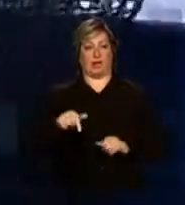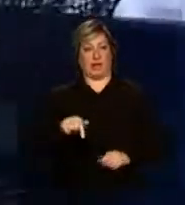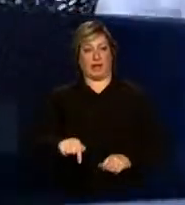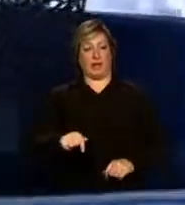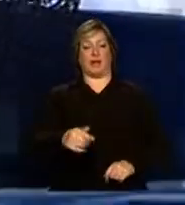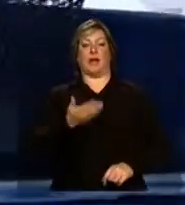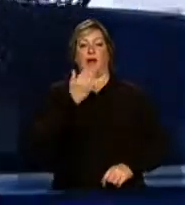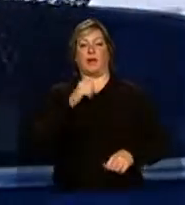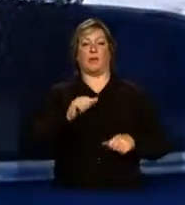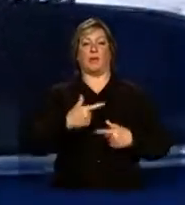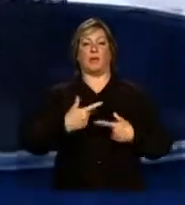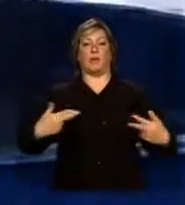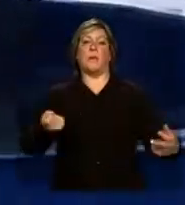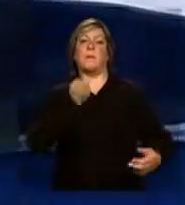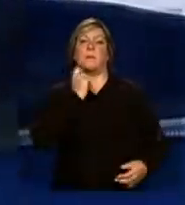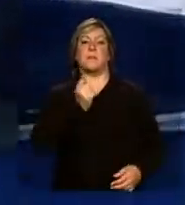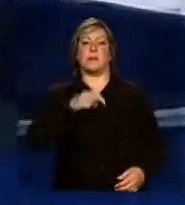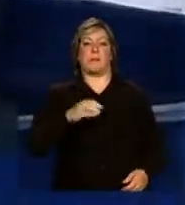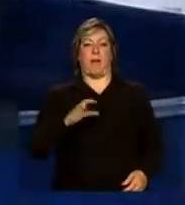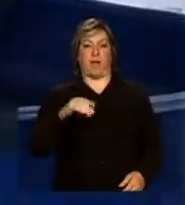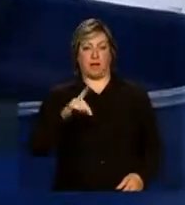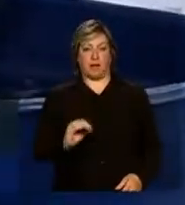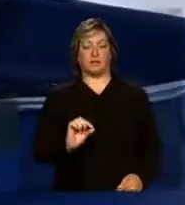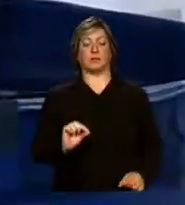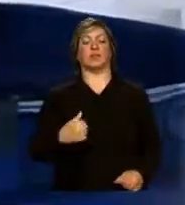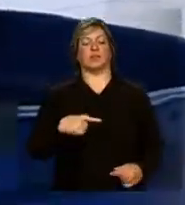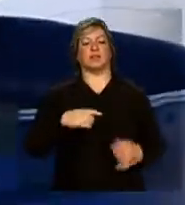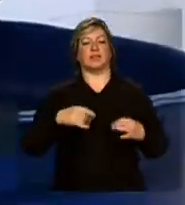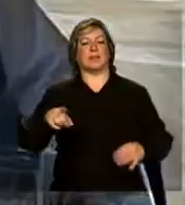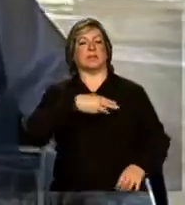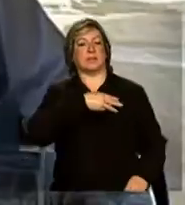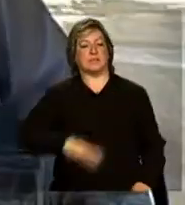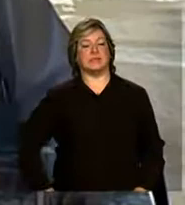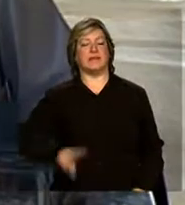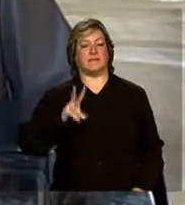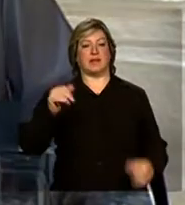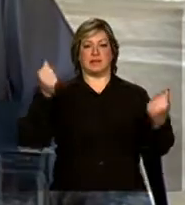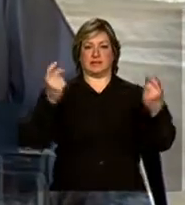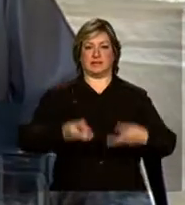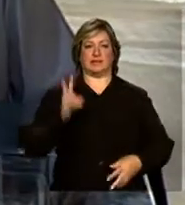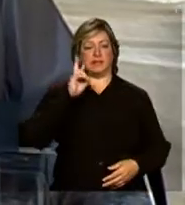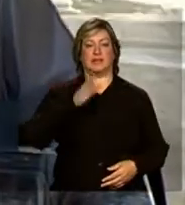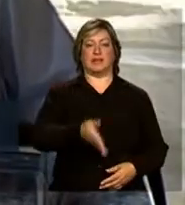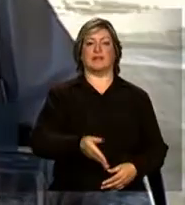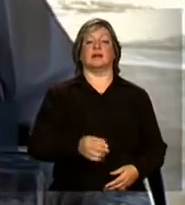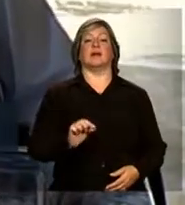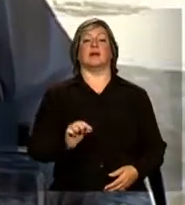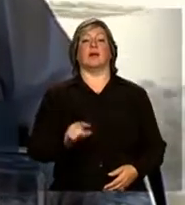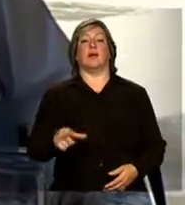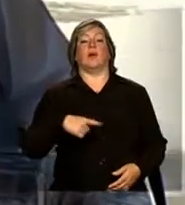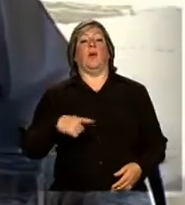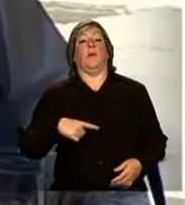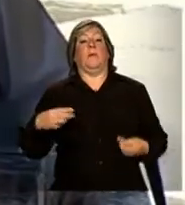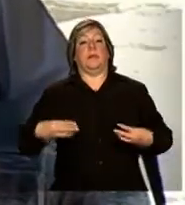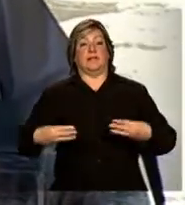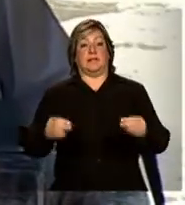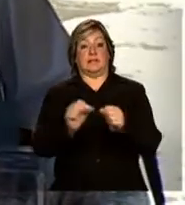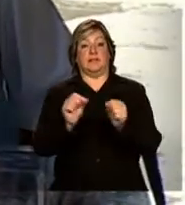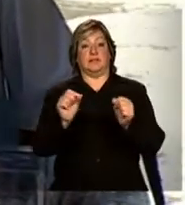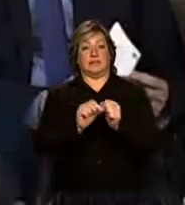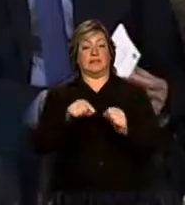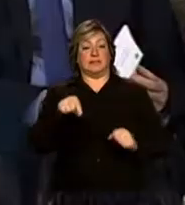do Mercado do Peixe eu tenho quase certeza que o ministro cravela vai ser referir a ele é um projeto que o ministério está nos apoiando